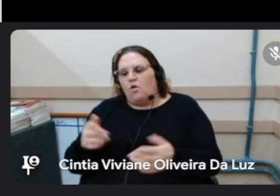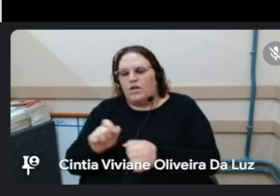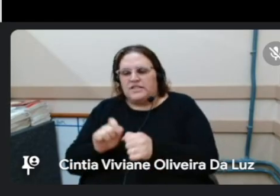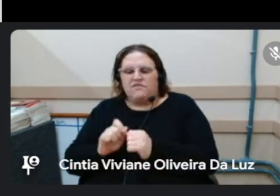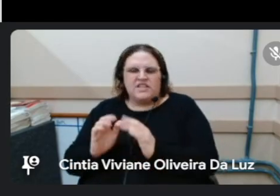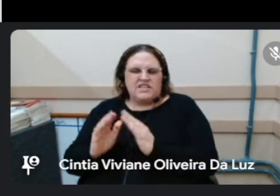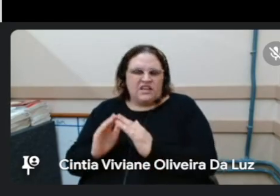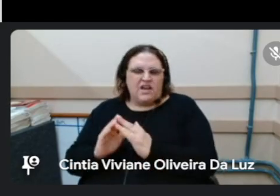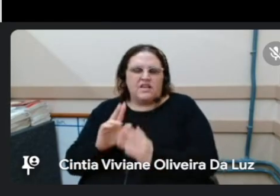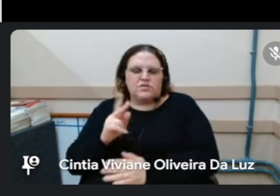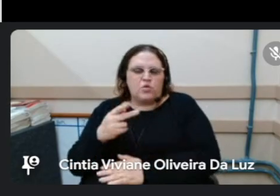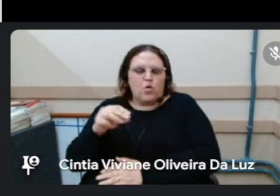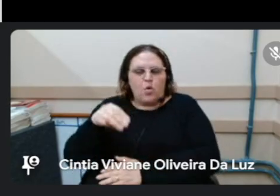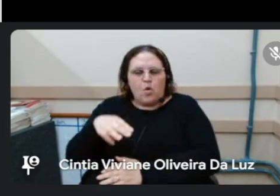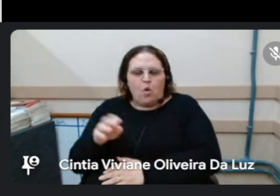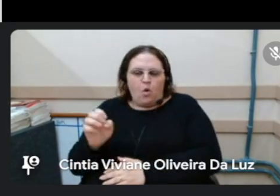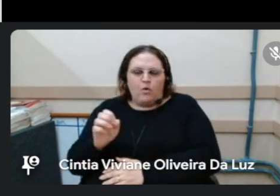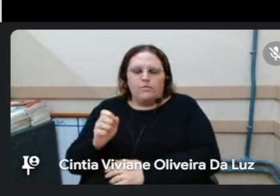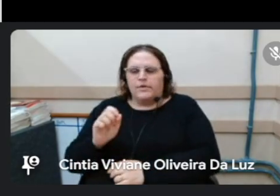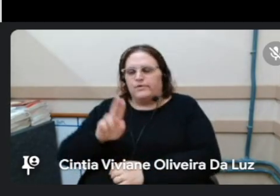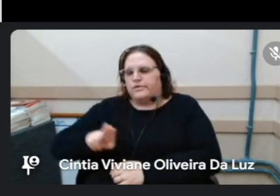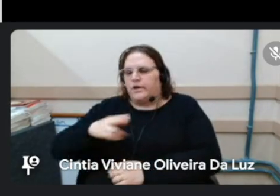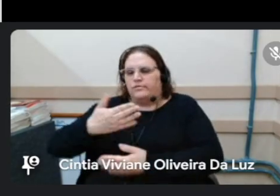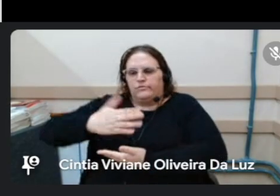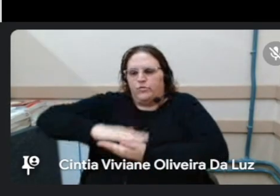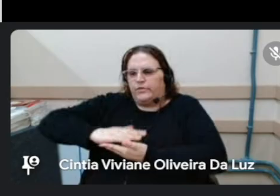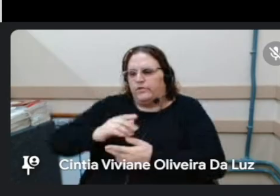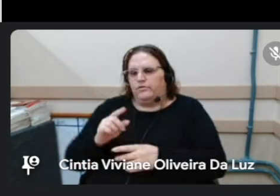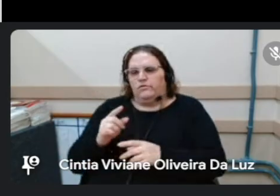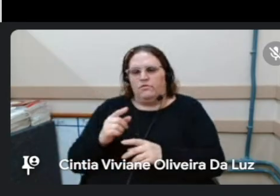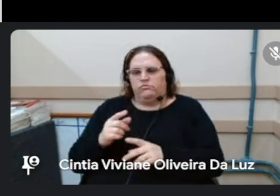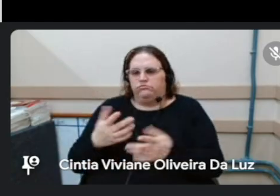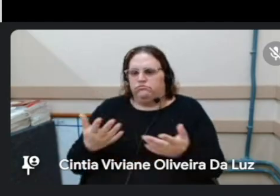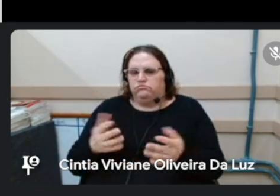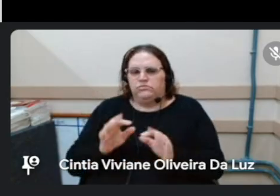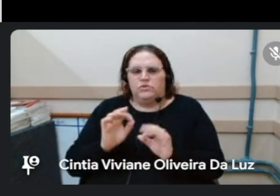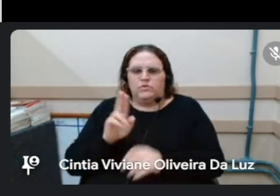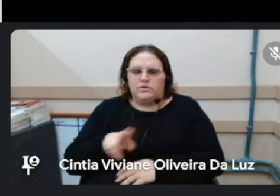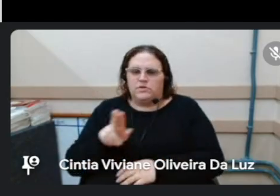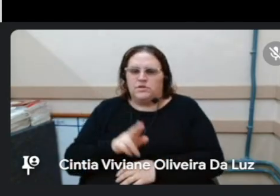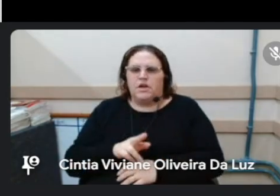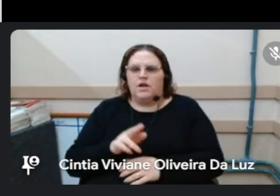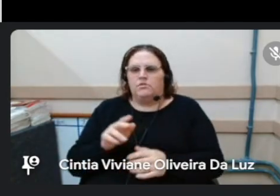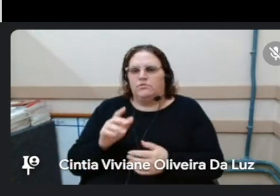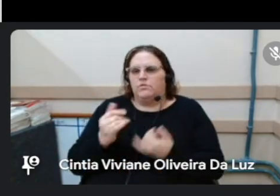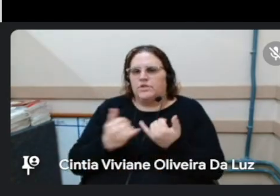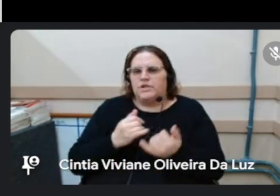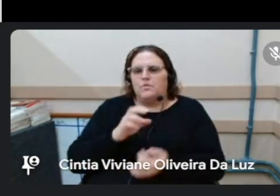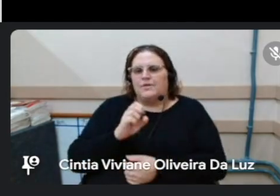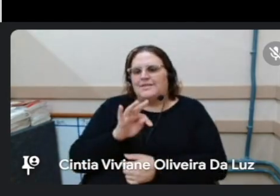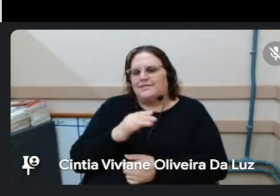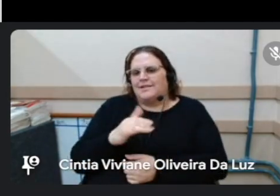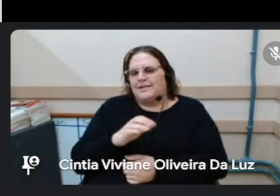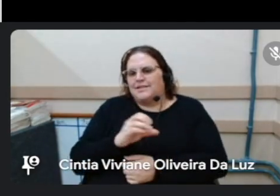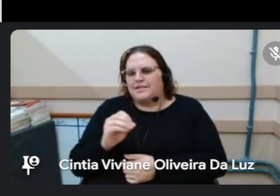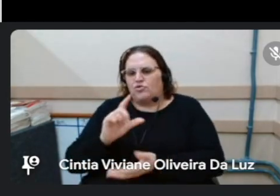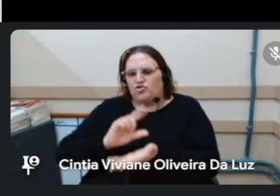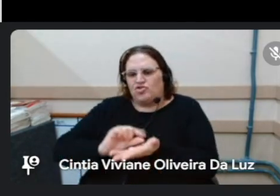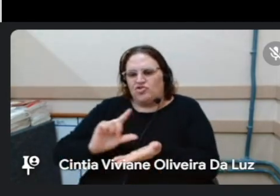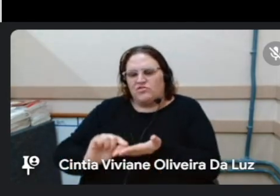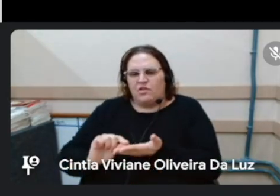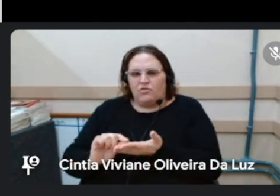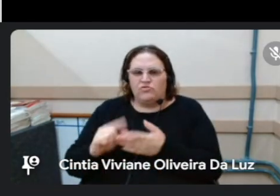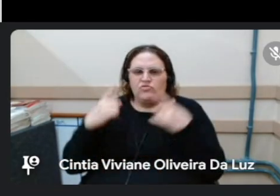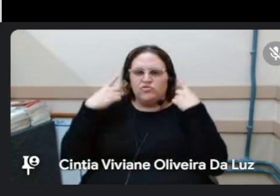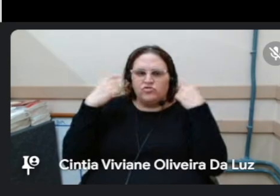laptop através das eh Estações digitais de áudio então um um